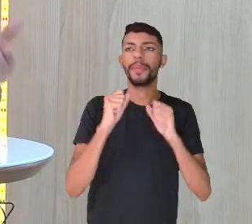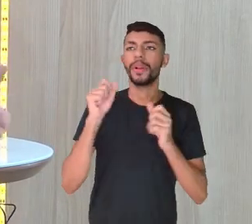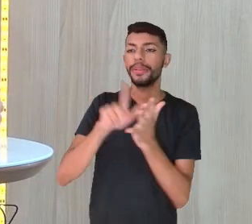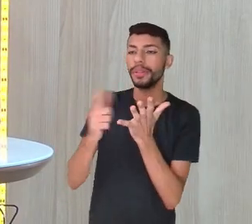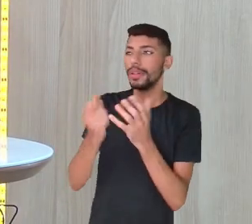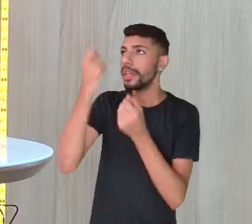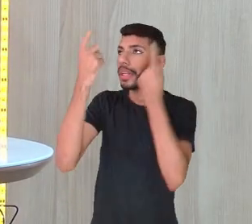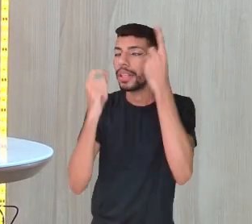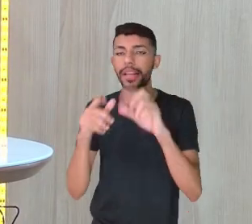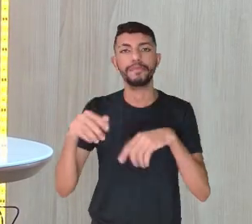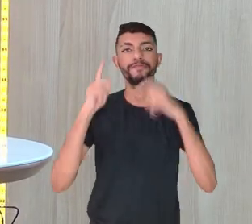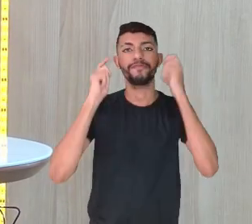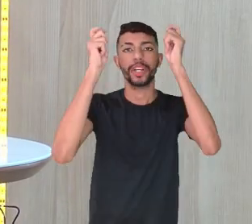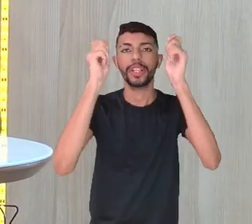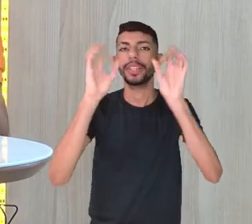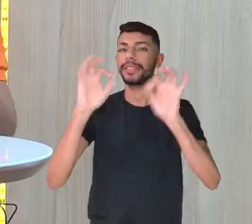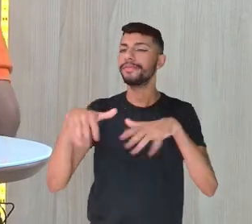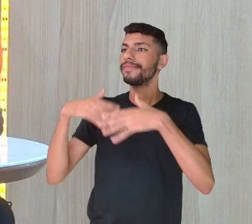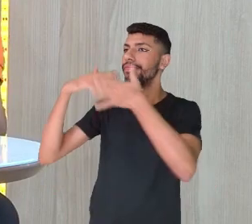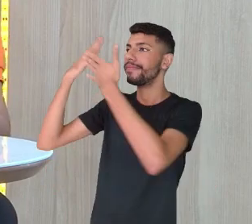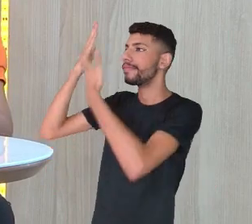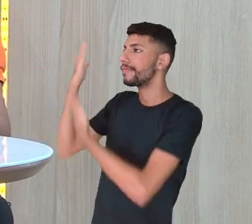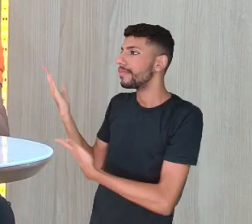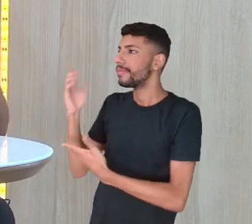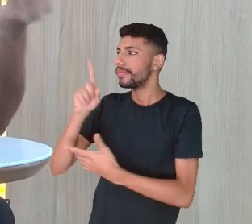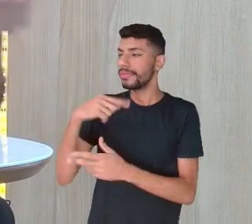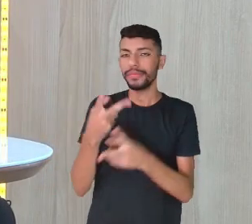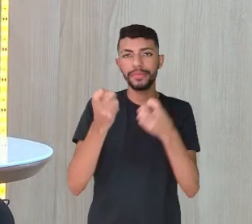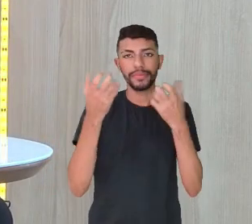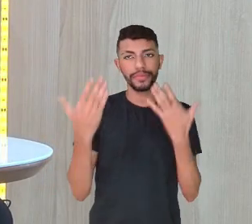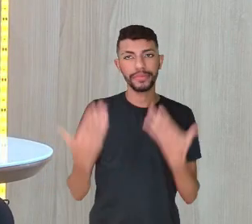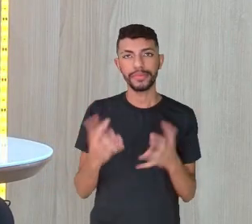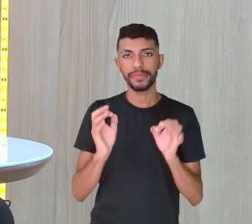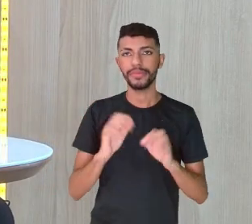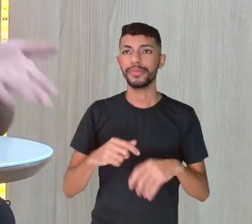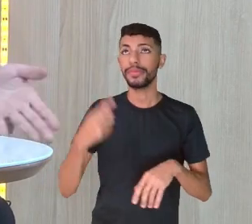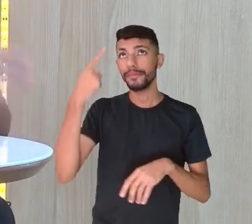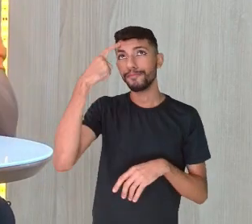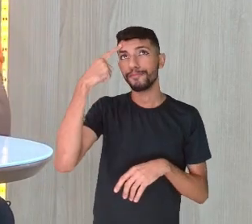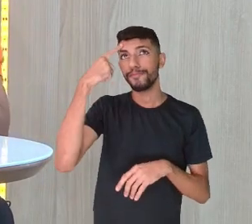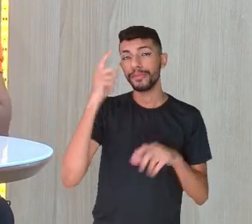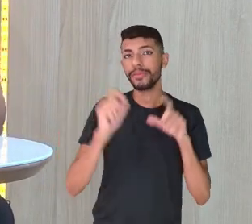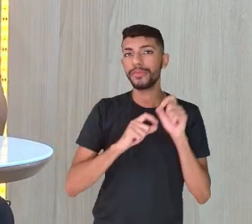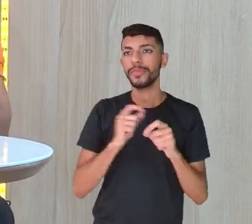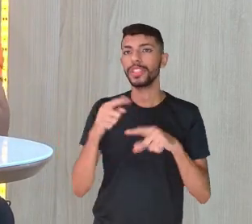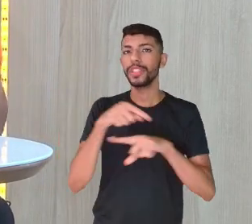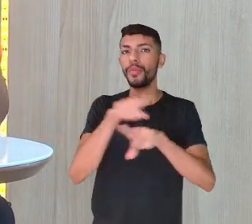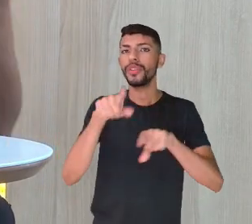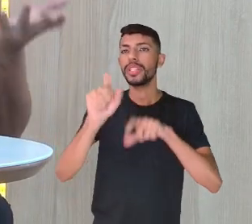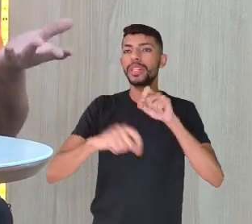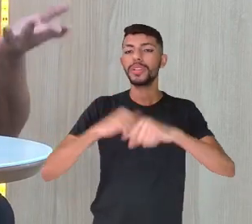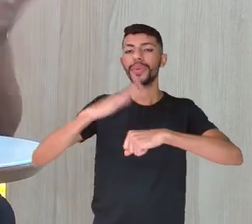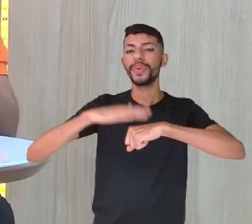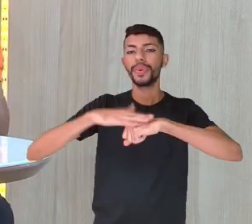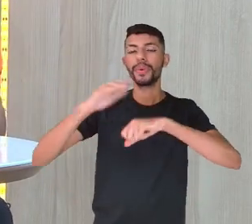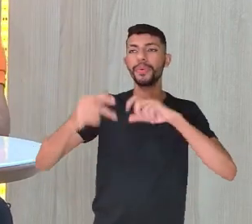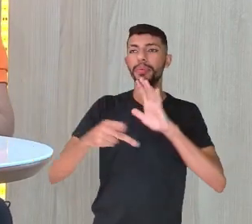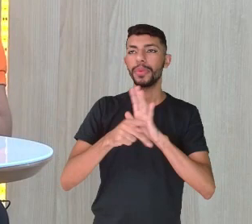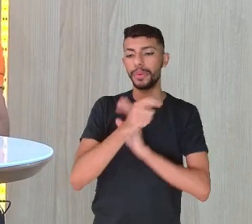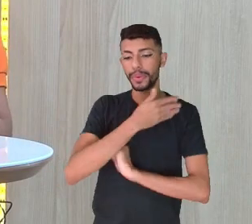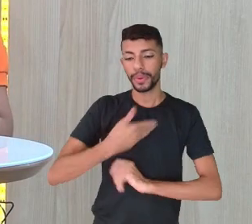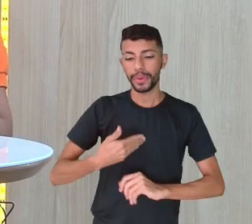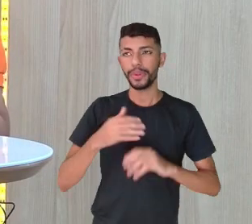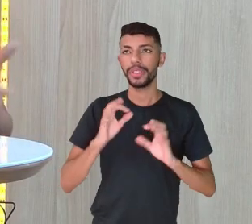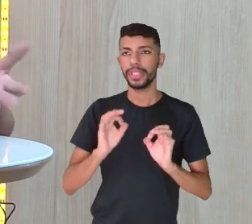seja pelos protestos. E aí, nesse caso, a gente vê isso. E aí, pensem assim, né? Imagina, vocês se autogovernam por muitos